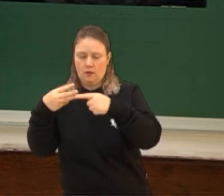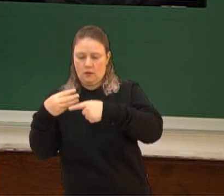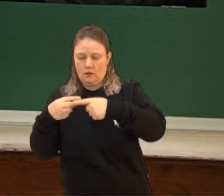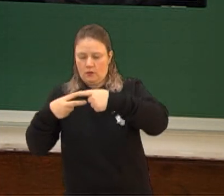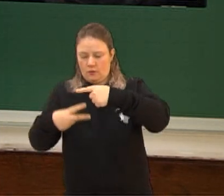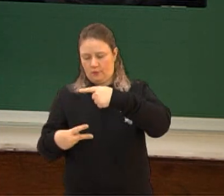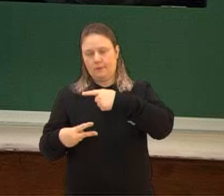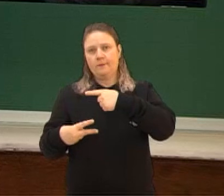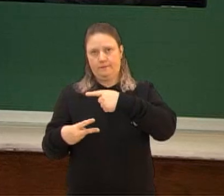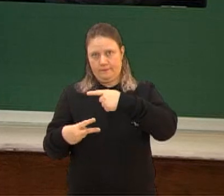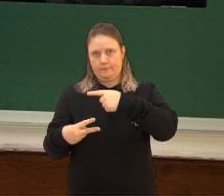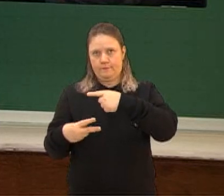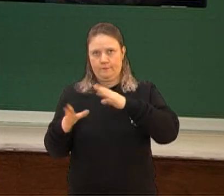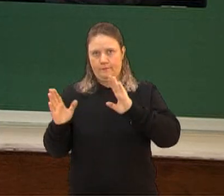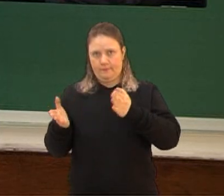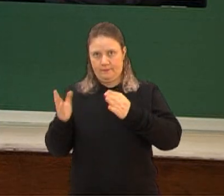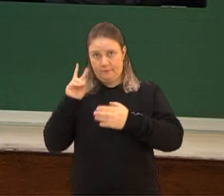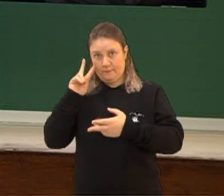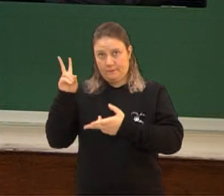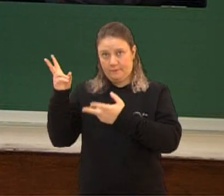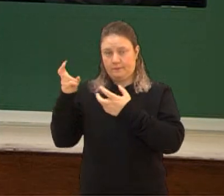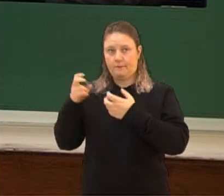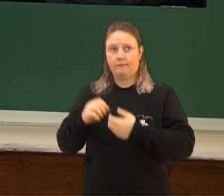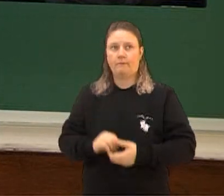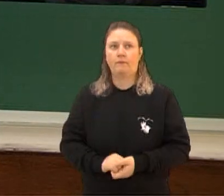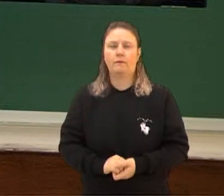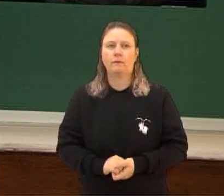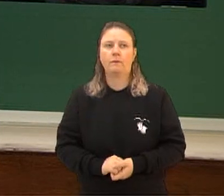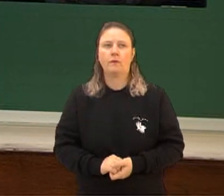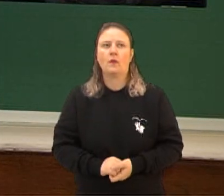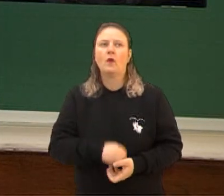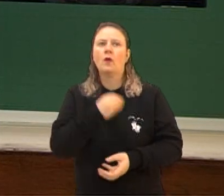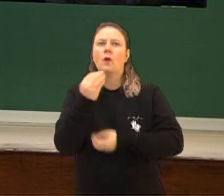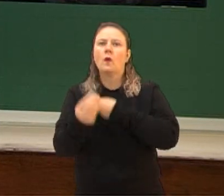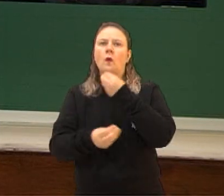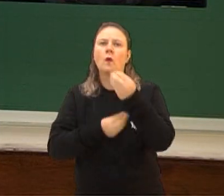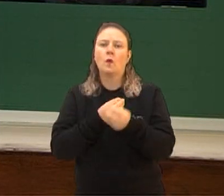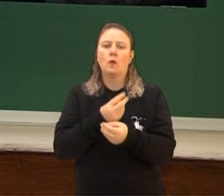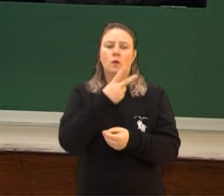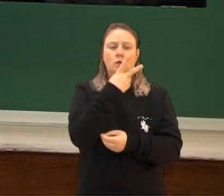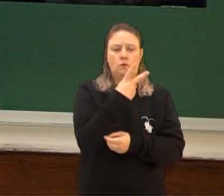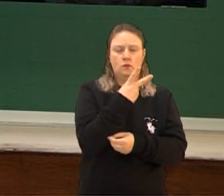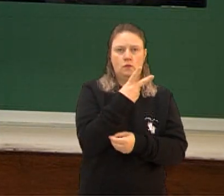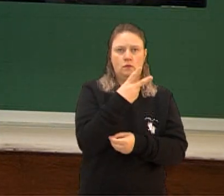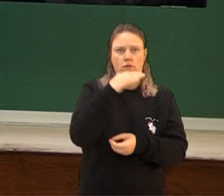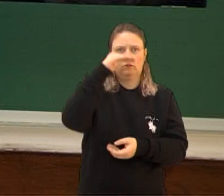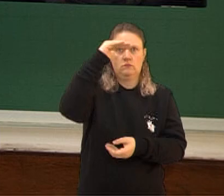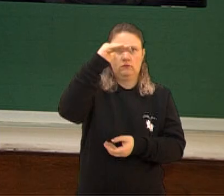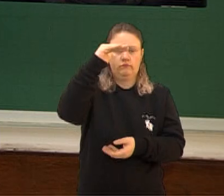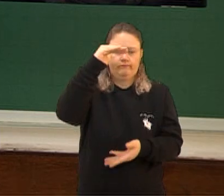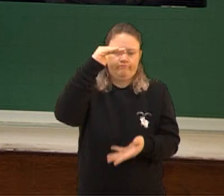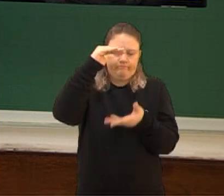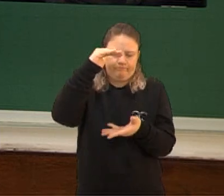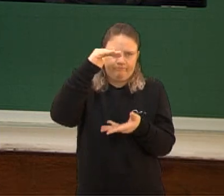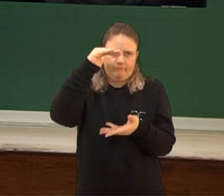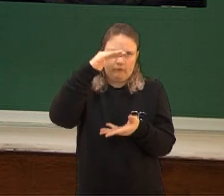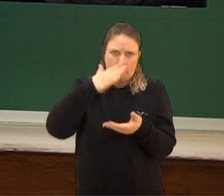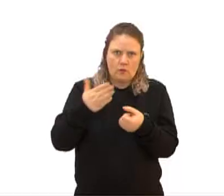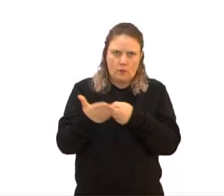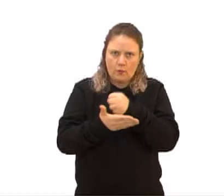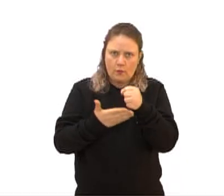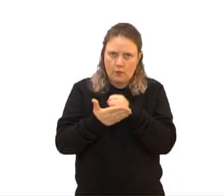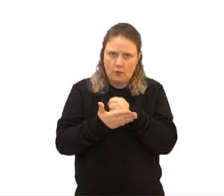aqui, o lado aqui é essa aresta, né? Então, como são 2 bases, vamos fazer tudo isso